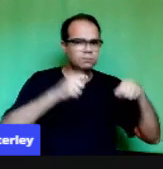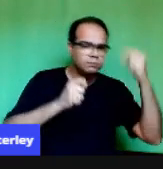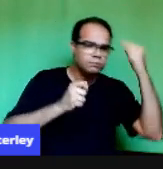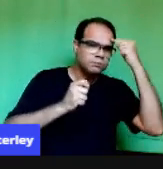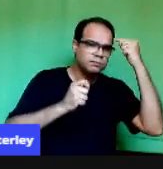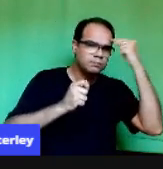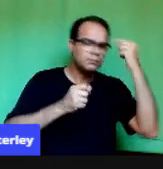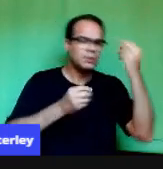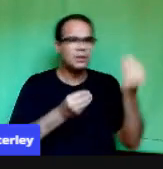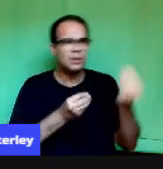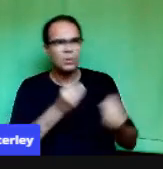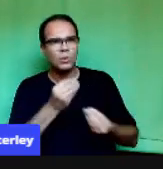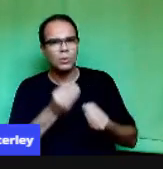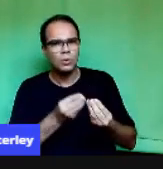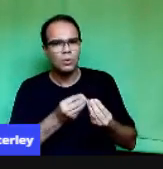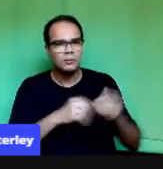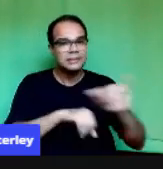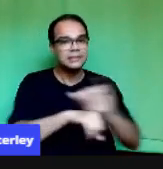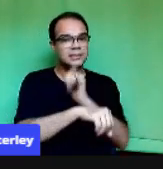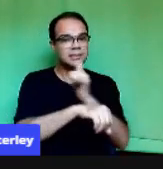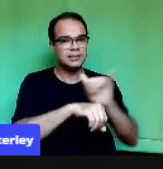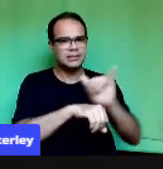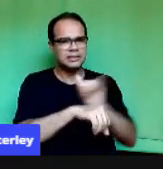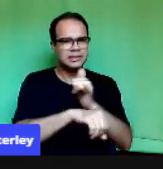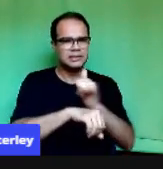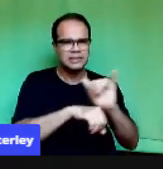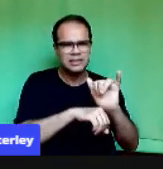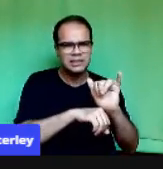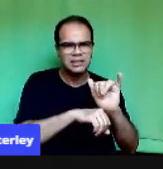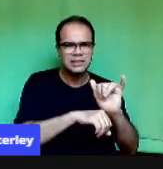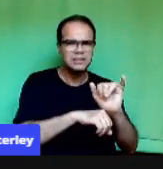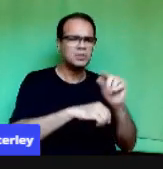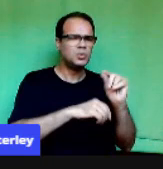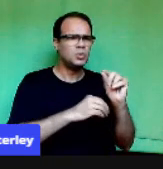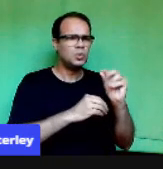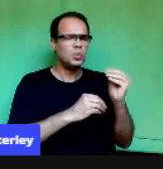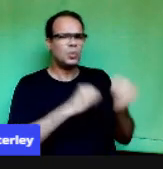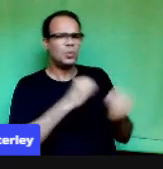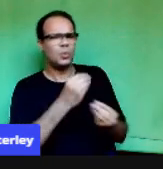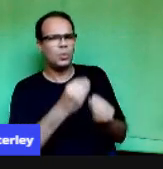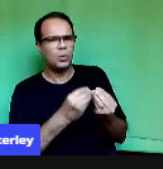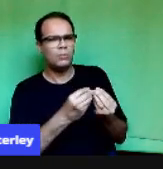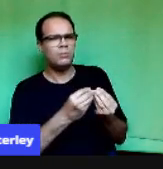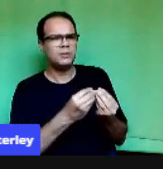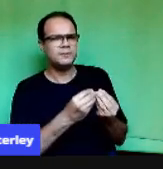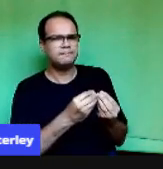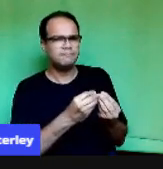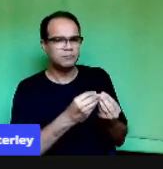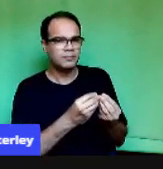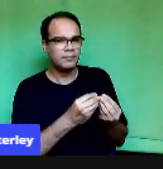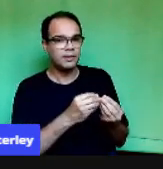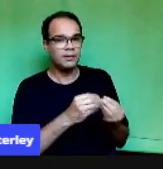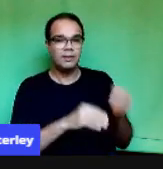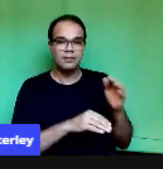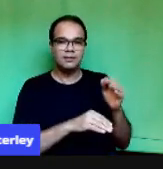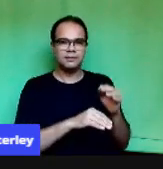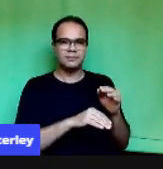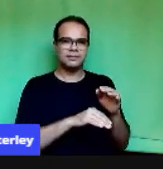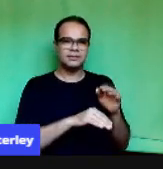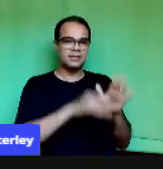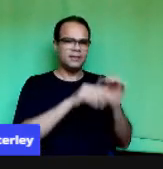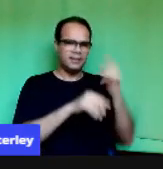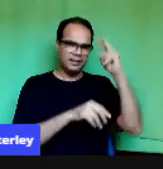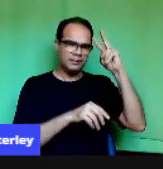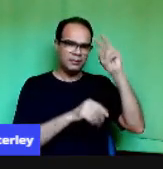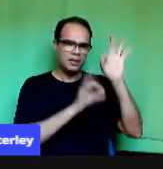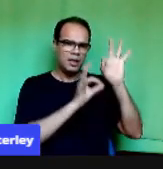alguns recursos, ferramentas, mas para aquelas localidades mais abrangentes, né, que estão